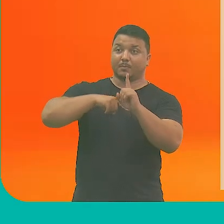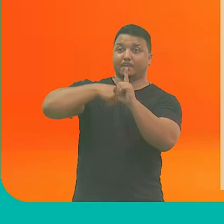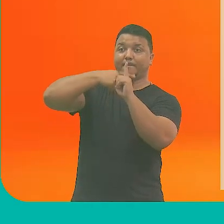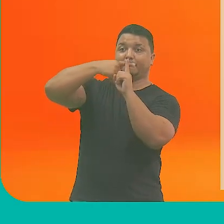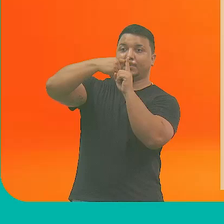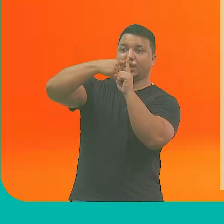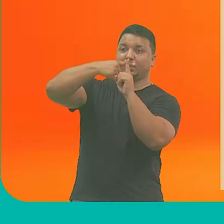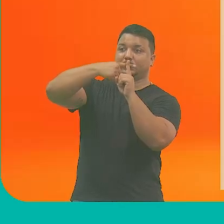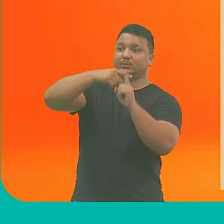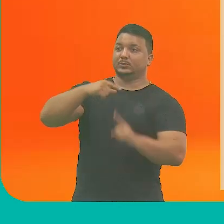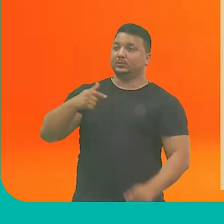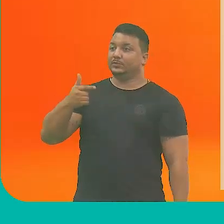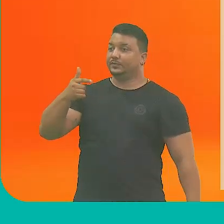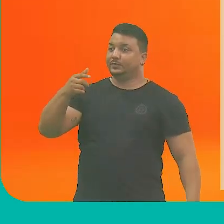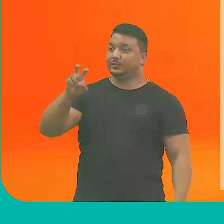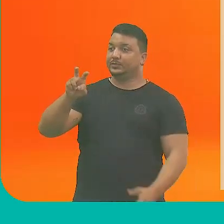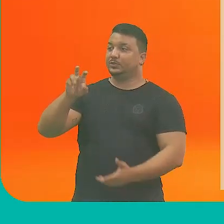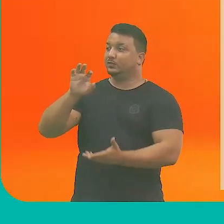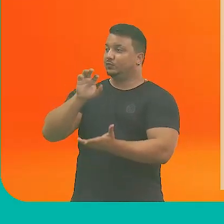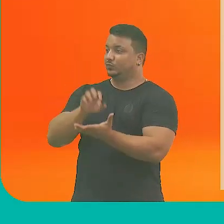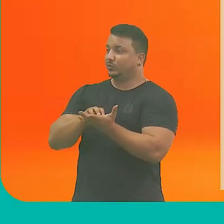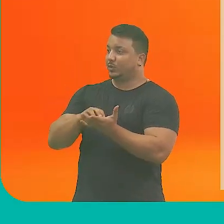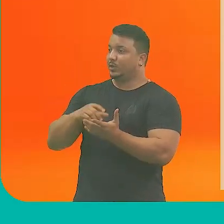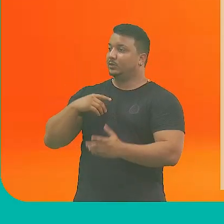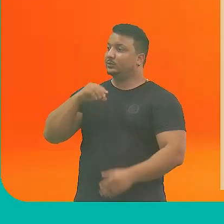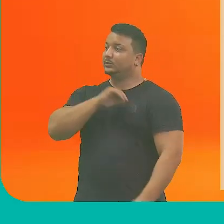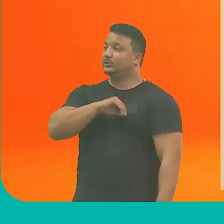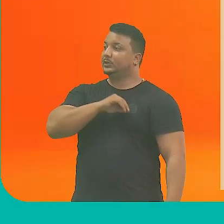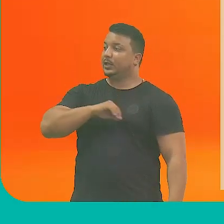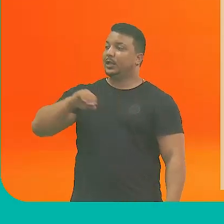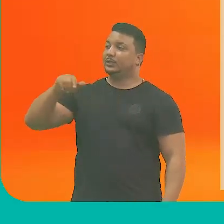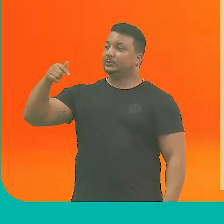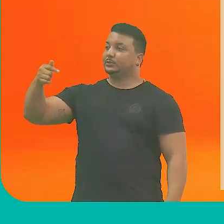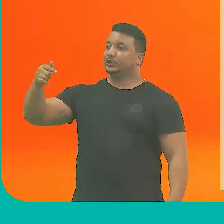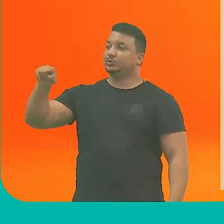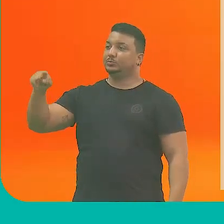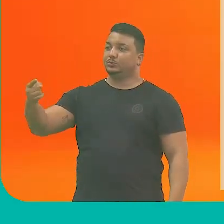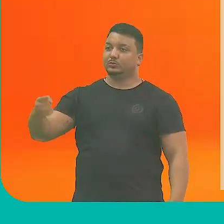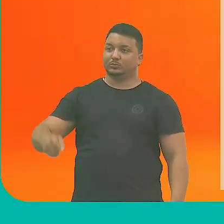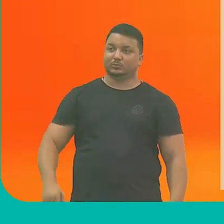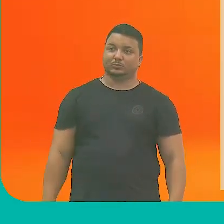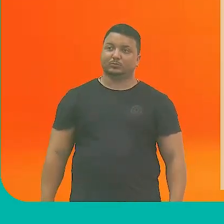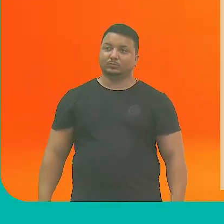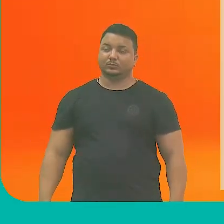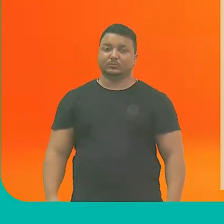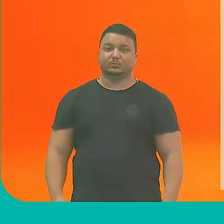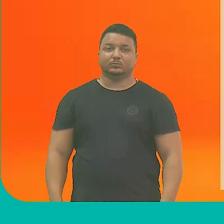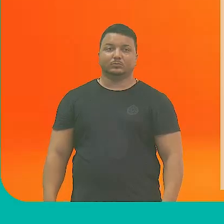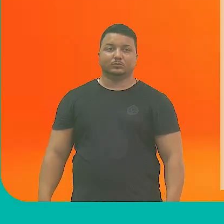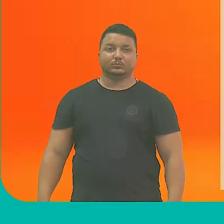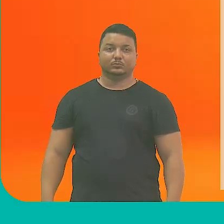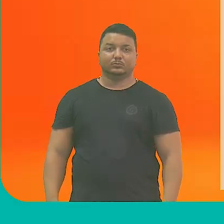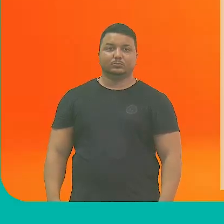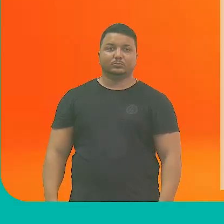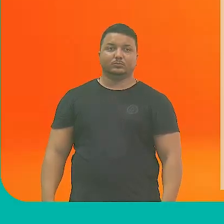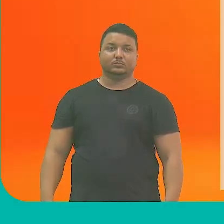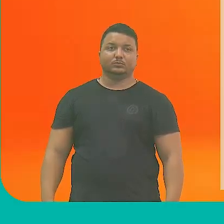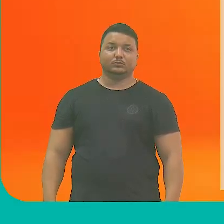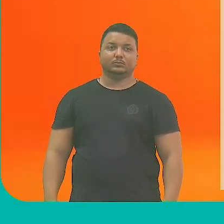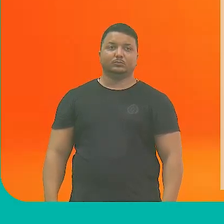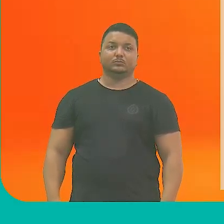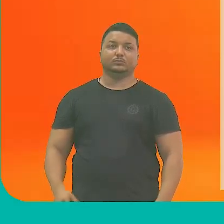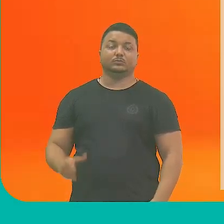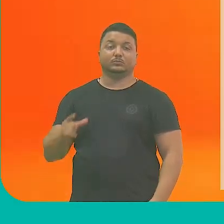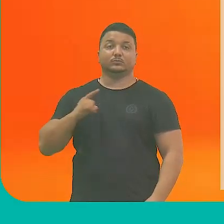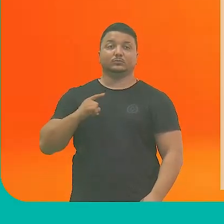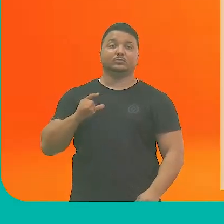Mais são 25 funcionários, cada um recebendo 7.000.